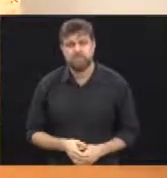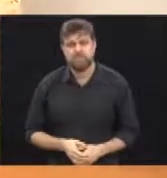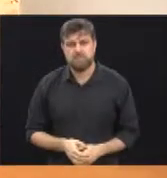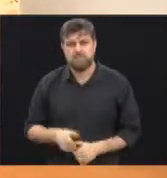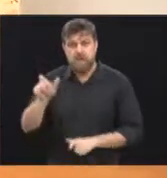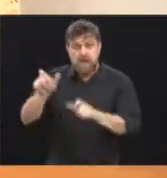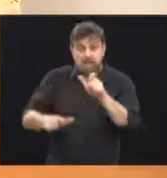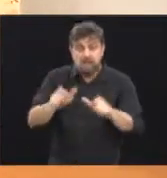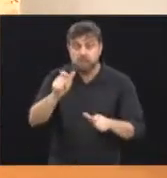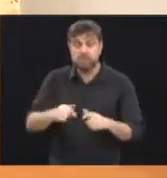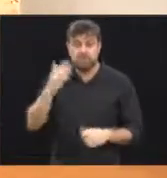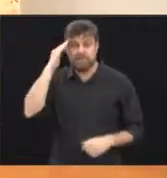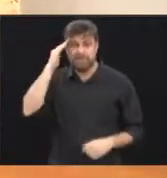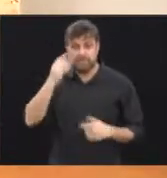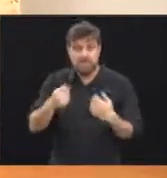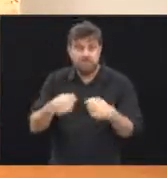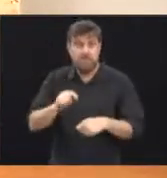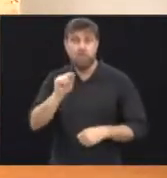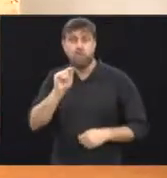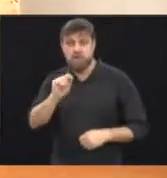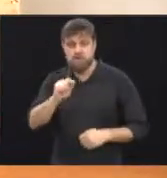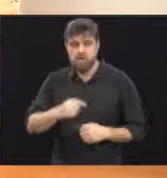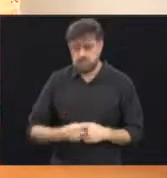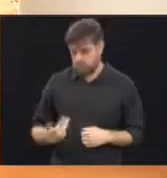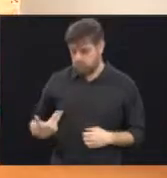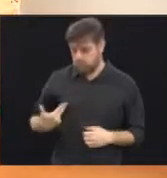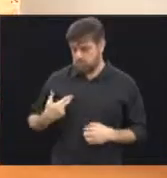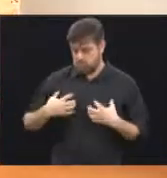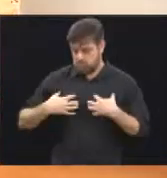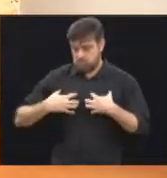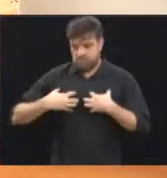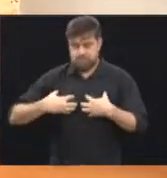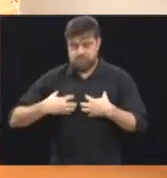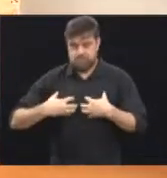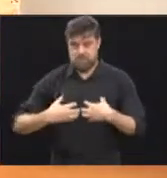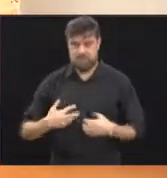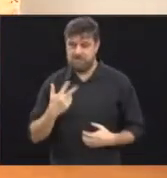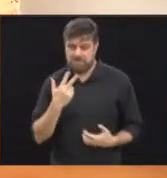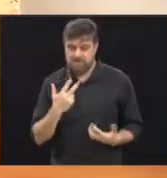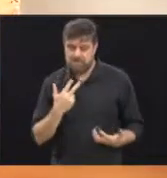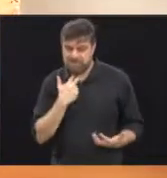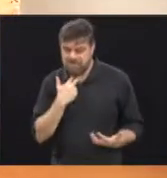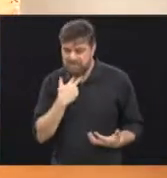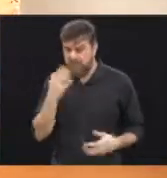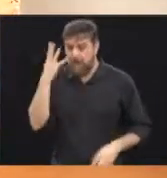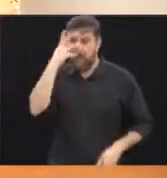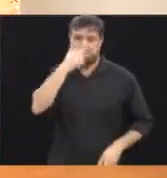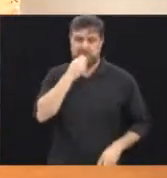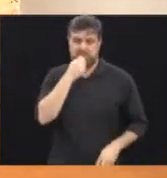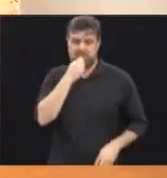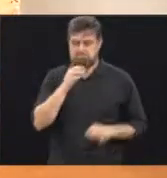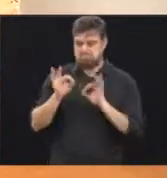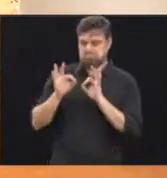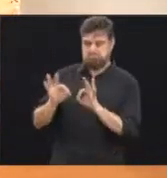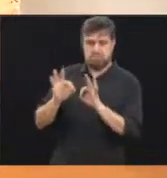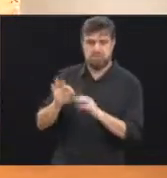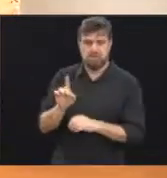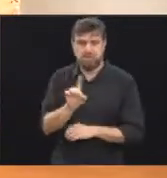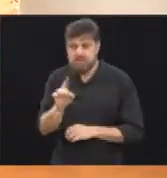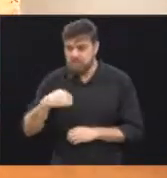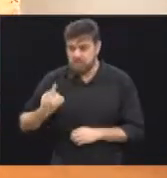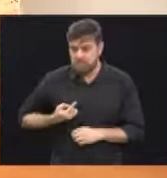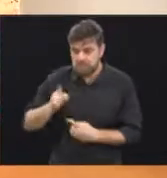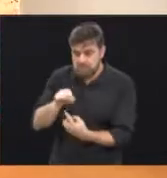pessoas precisam entender é que a cirurgia de reconstrução mamária não é uma cirurgia estética, né? A gente